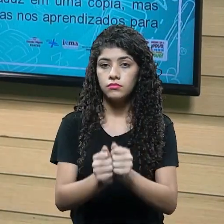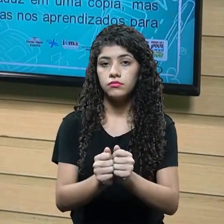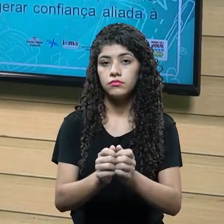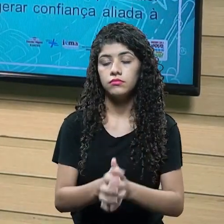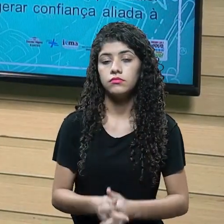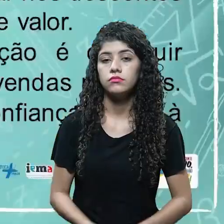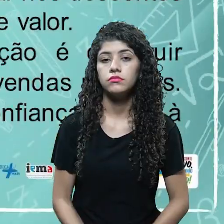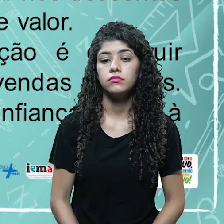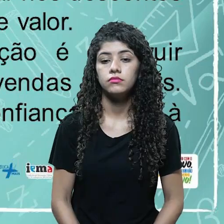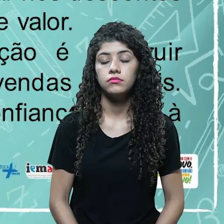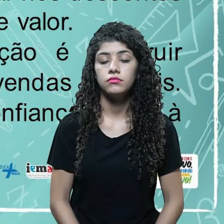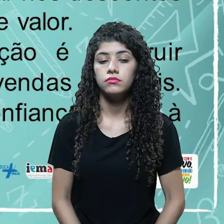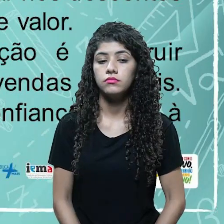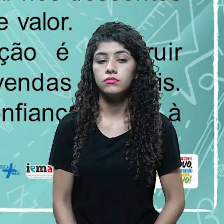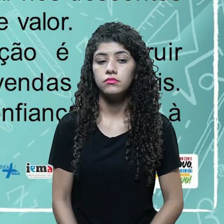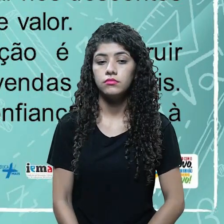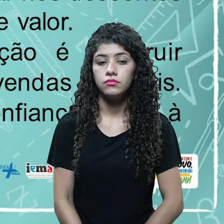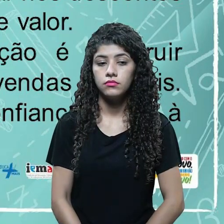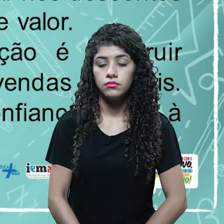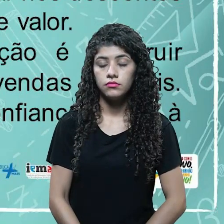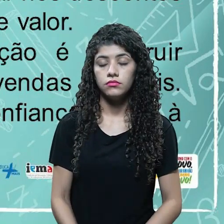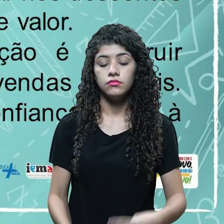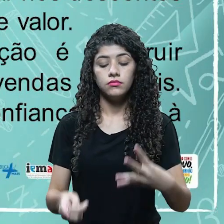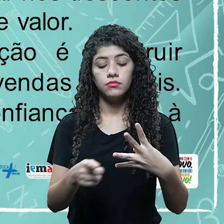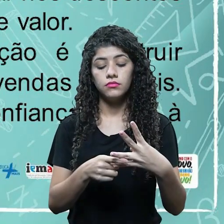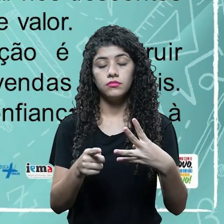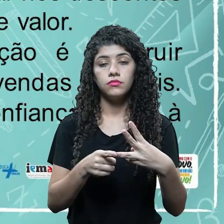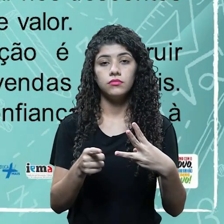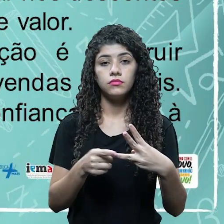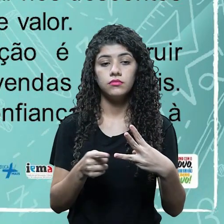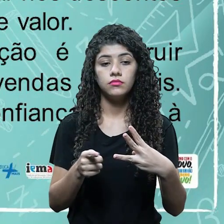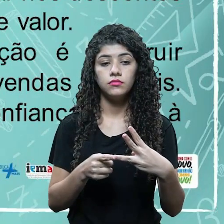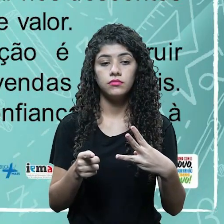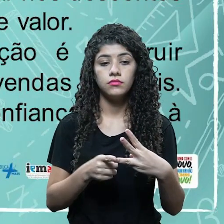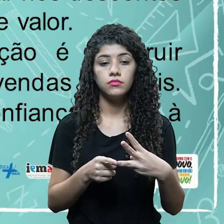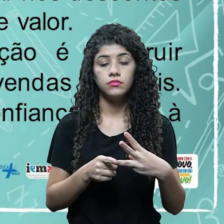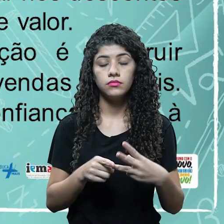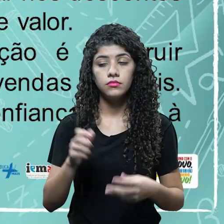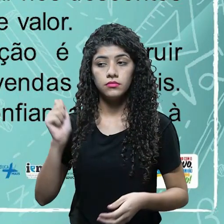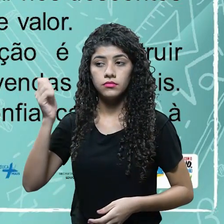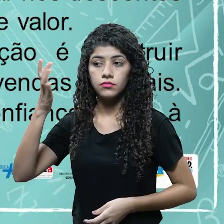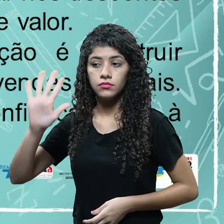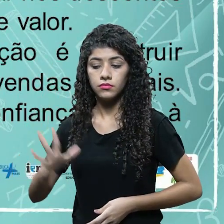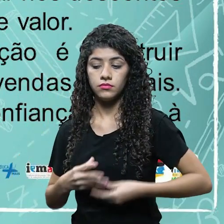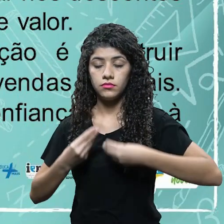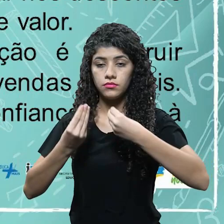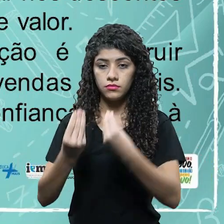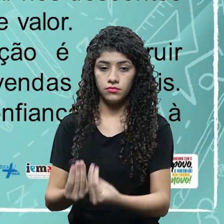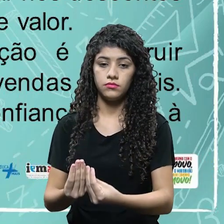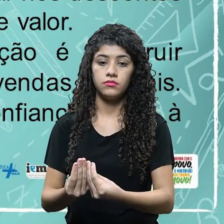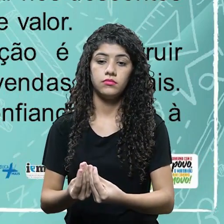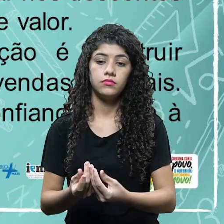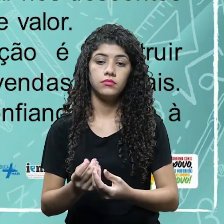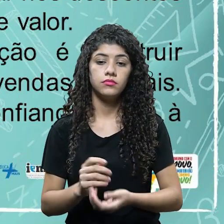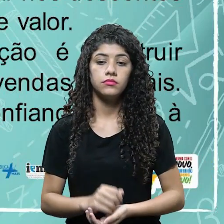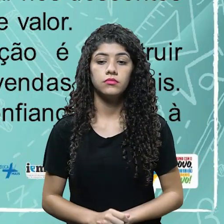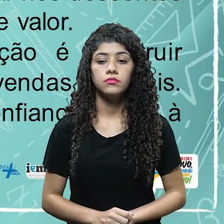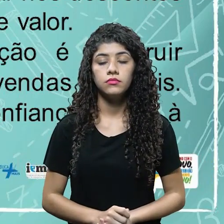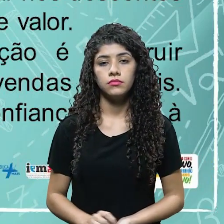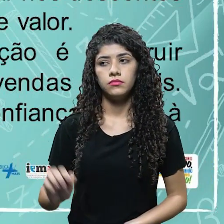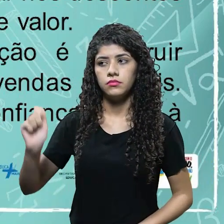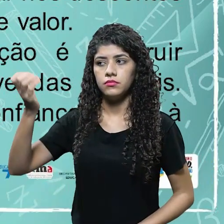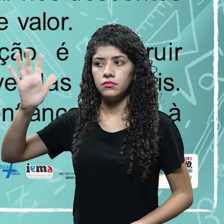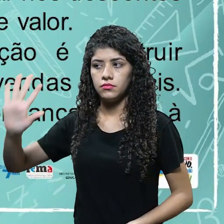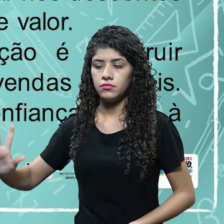ok? Terceiro ponto, gente, oferecer descontos. Vamos ler o que o slide diz, ó. Oferecer descontos não significa